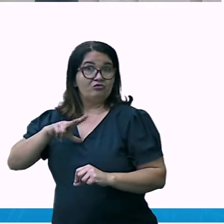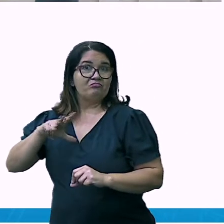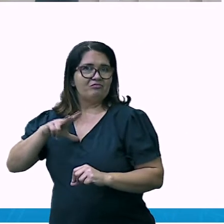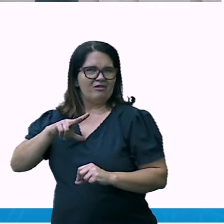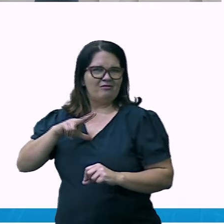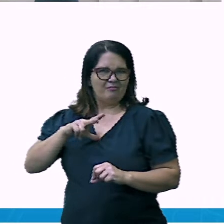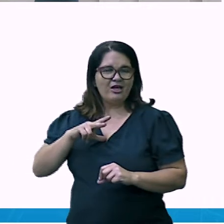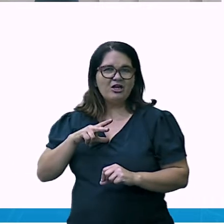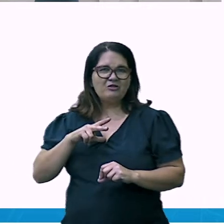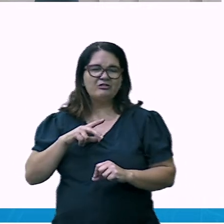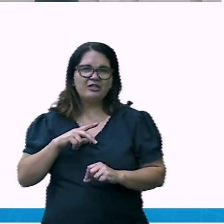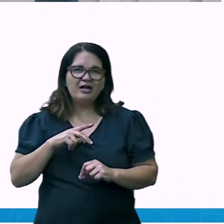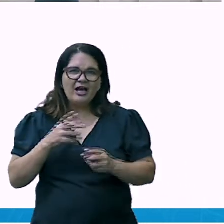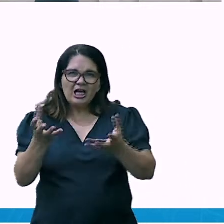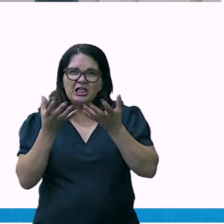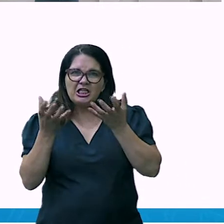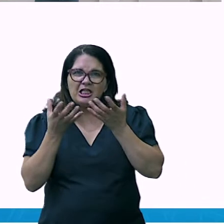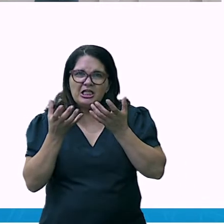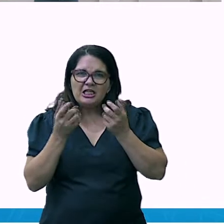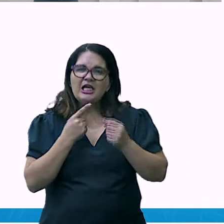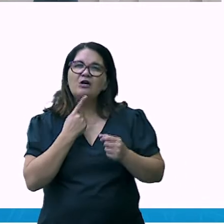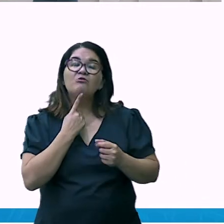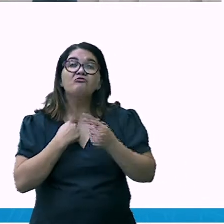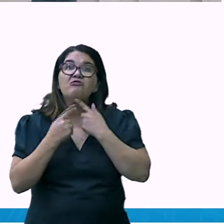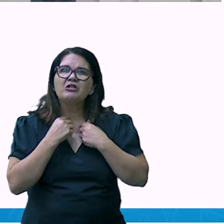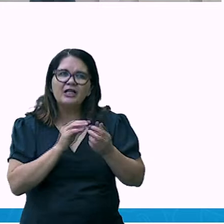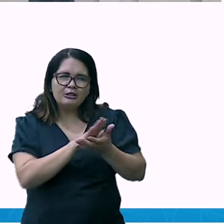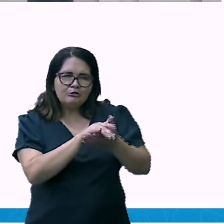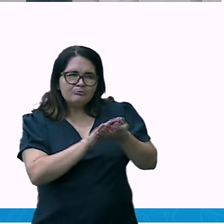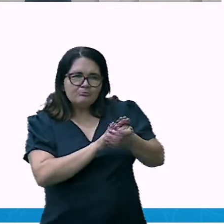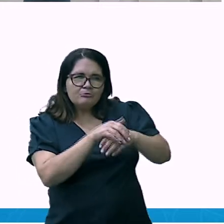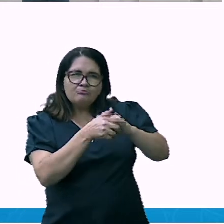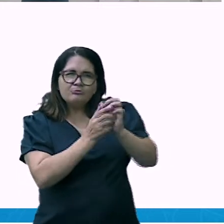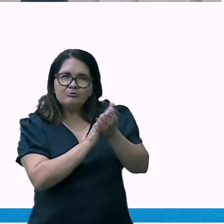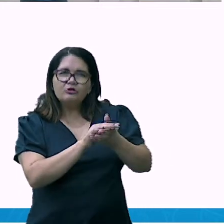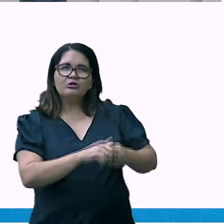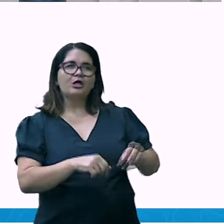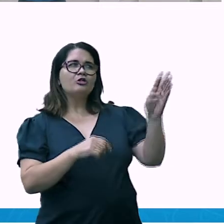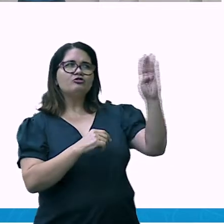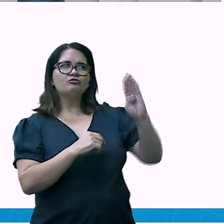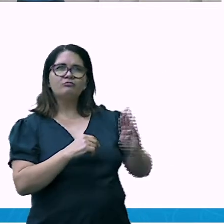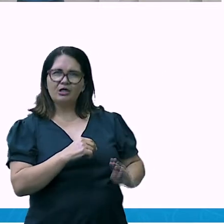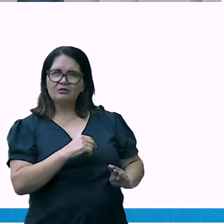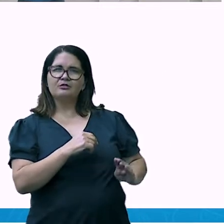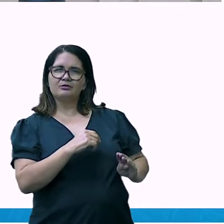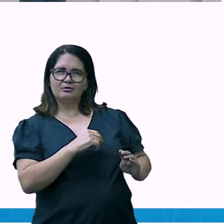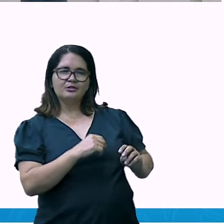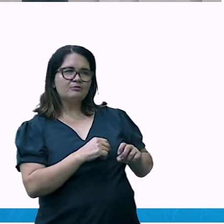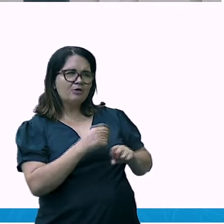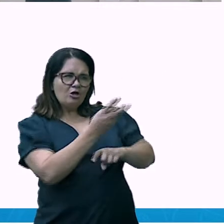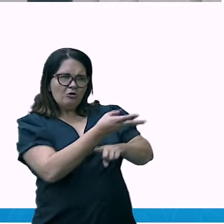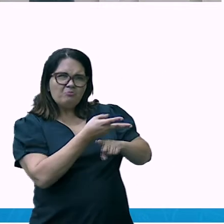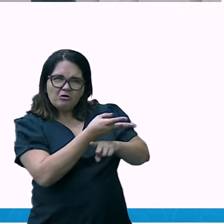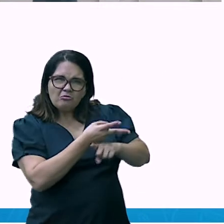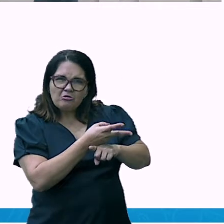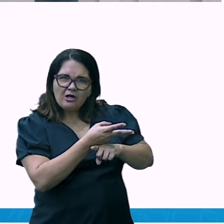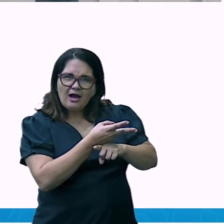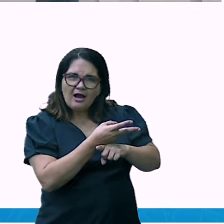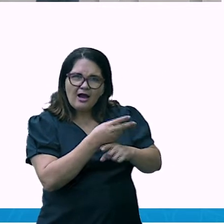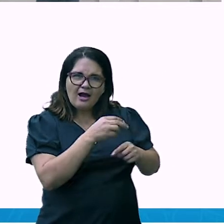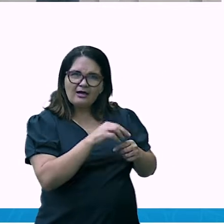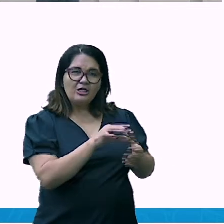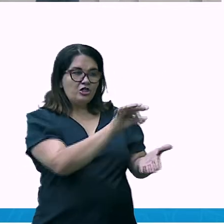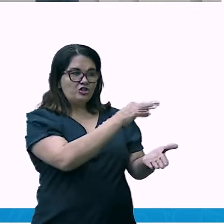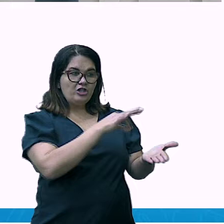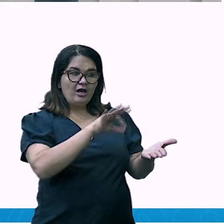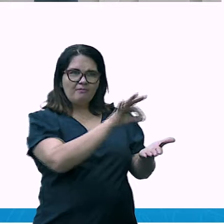dos bens que aquela terra tinha. E os indígenas que ali já viviam por anos, cuidavam e por meio